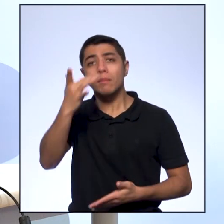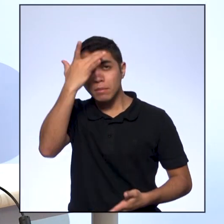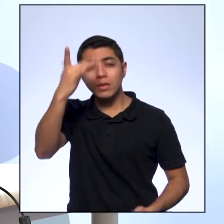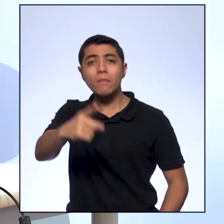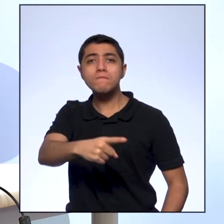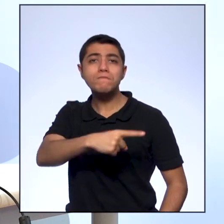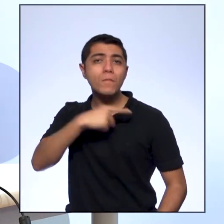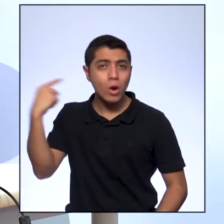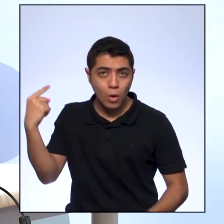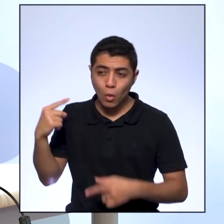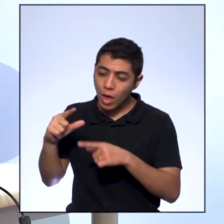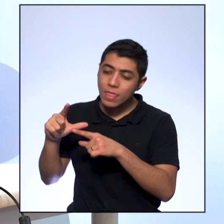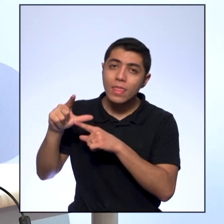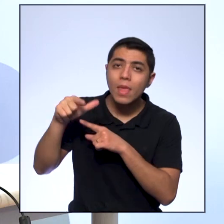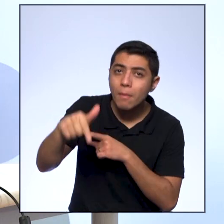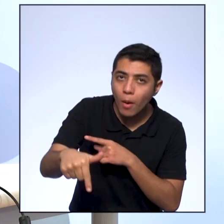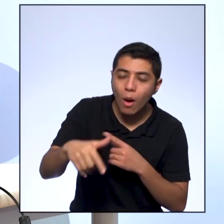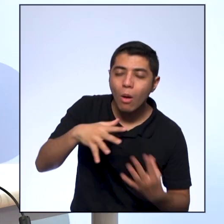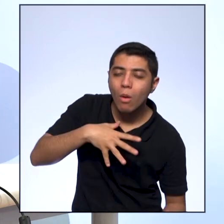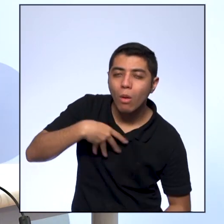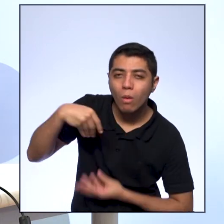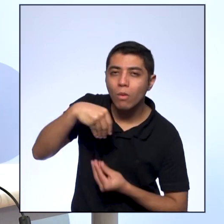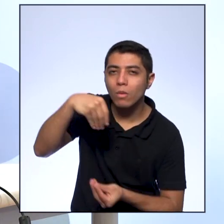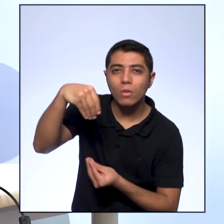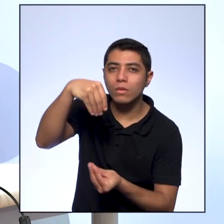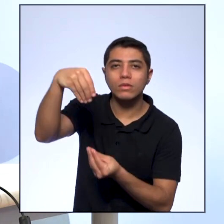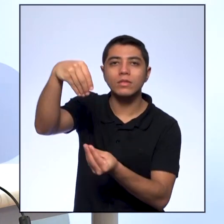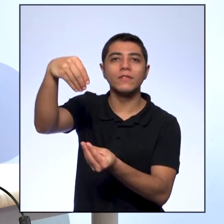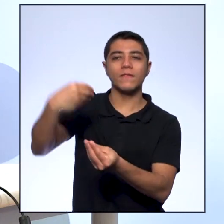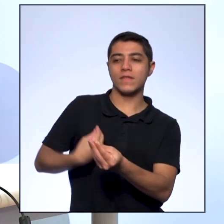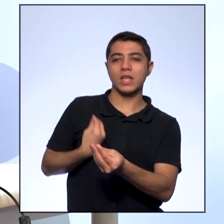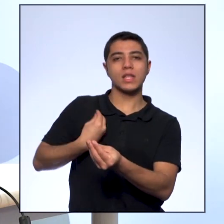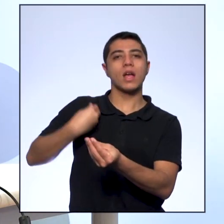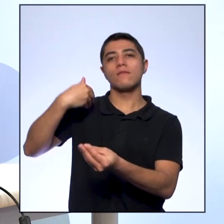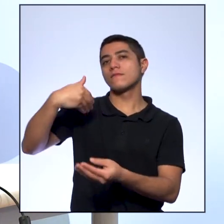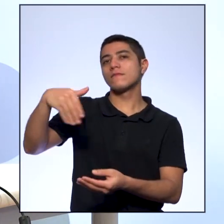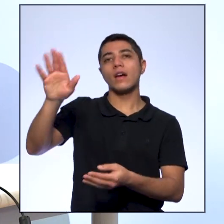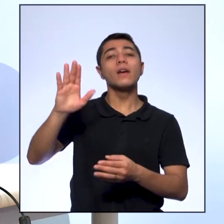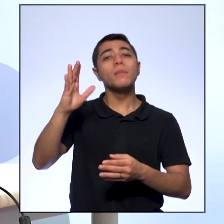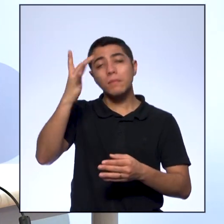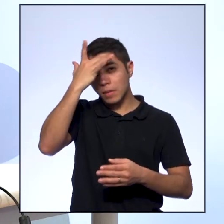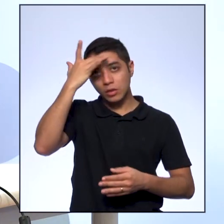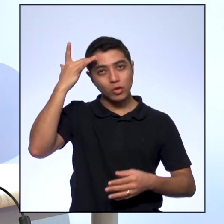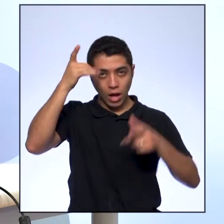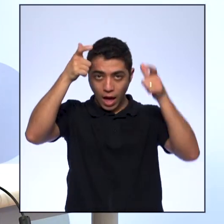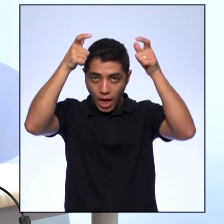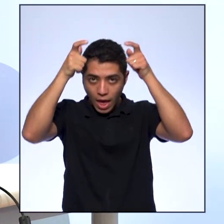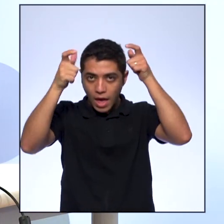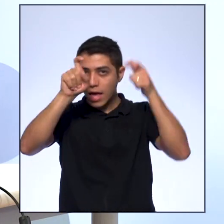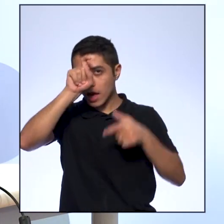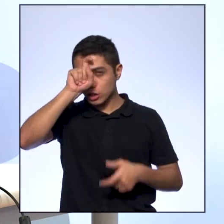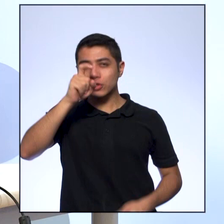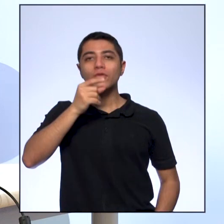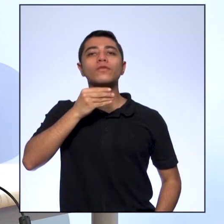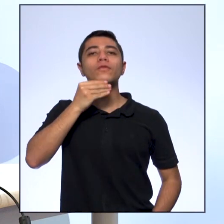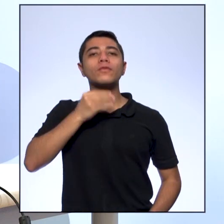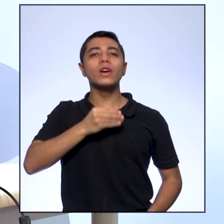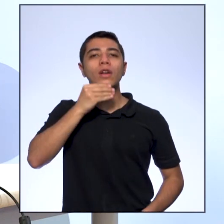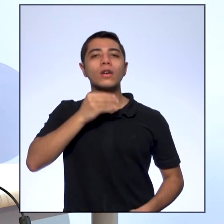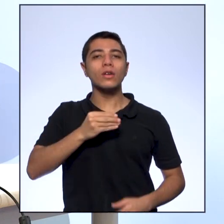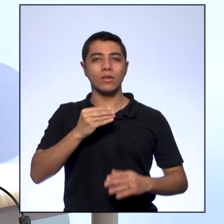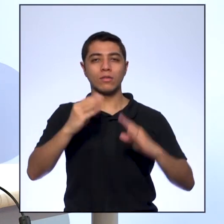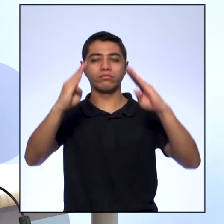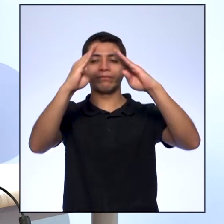eles gozariam da vida após morte, para onde eles retornariam na sua segunda vida. Por isso que